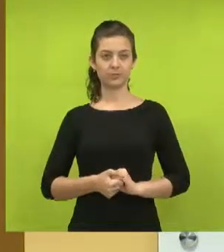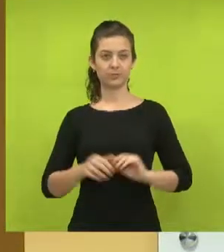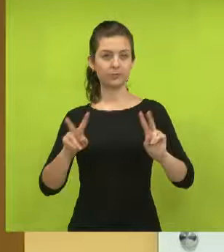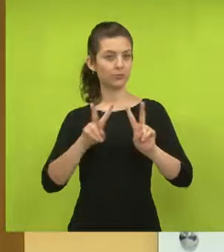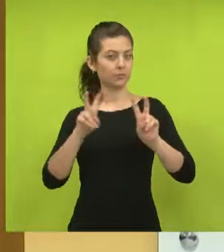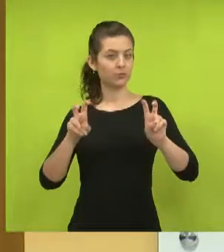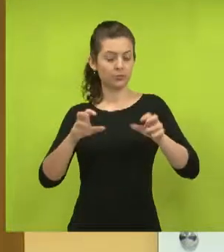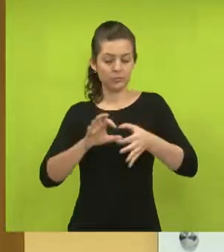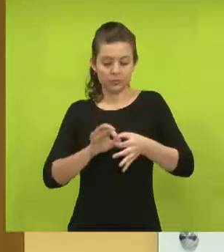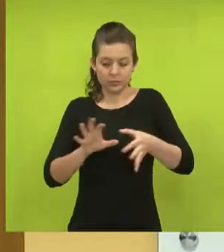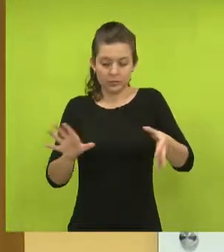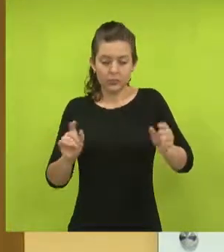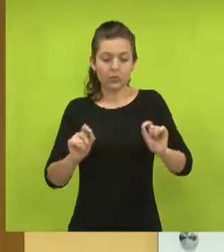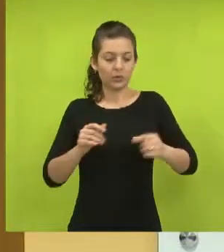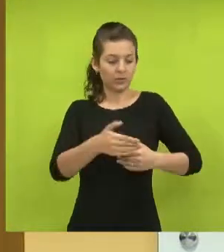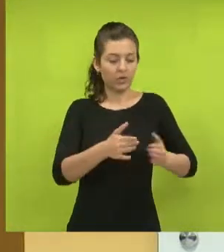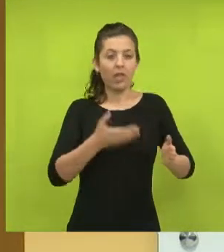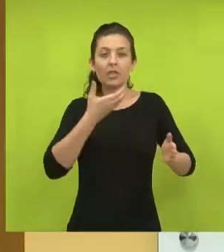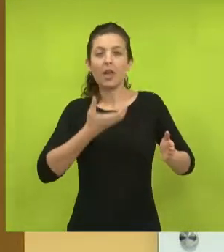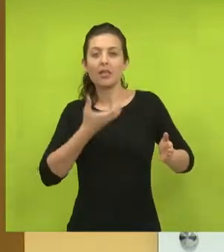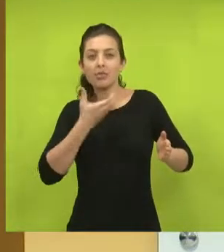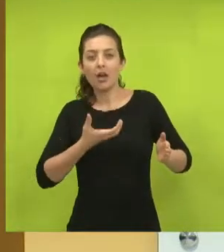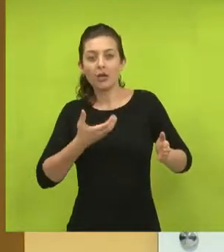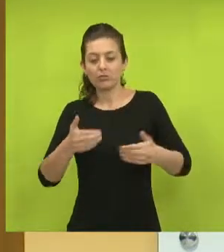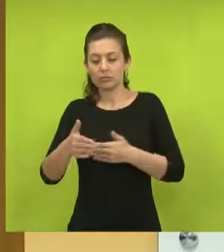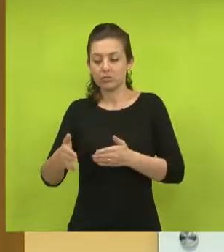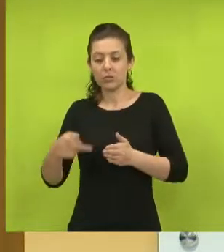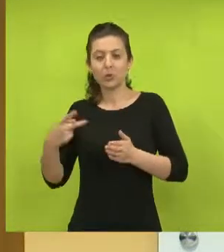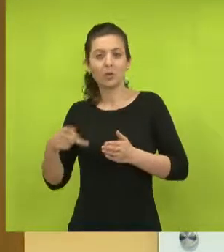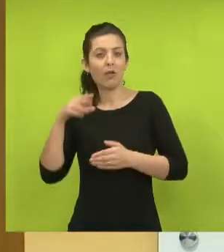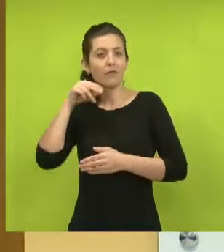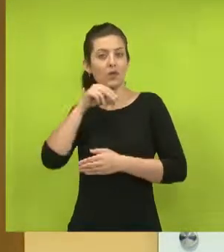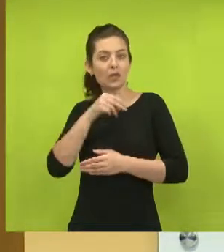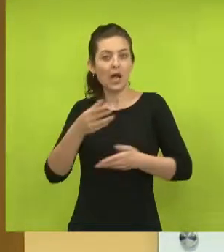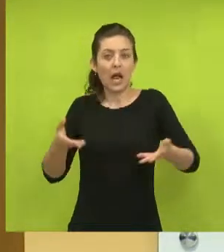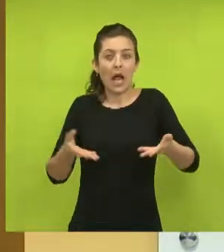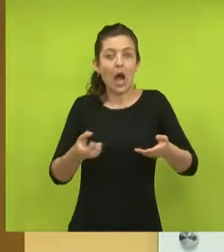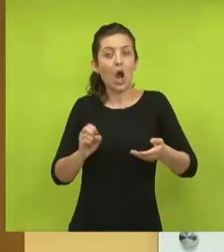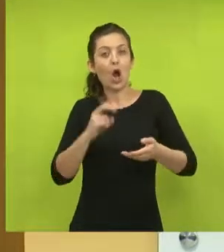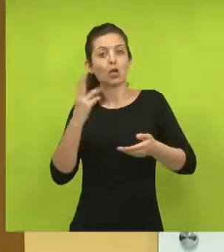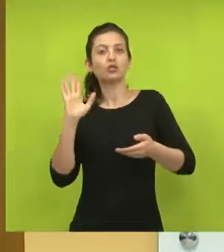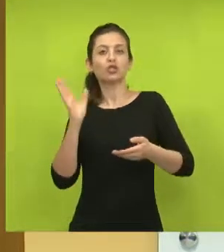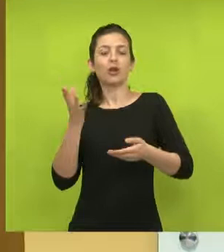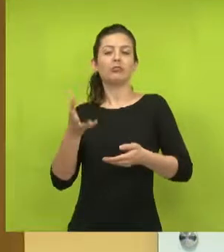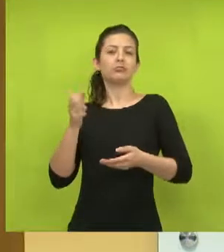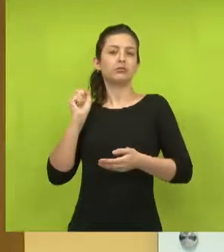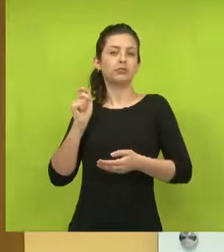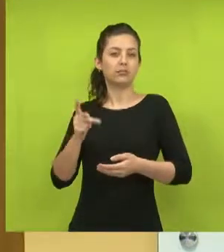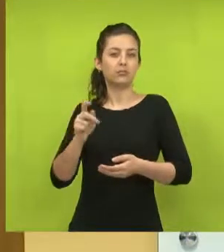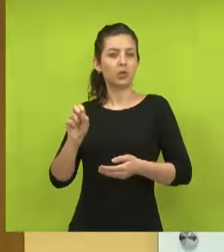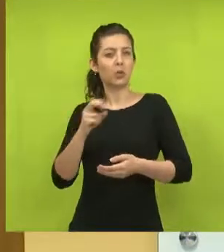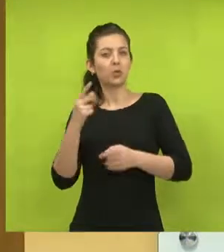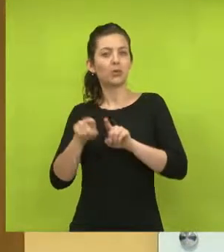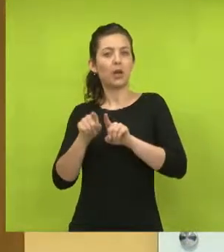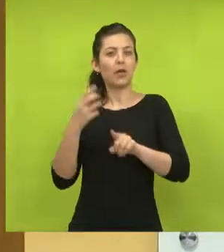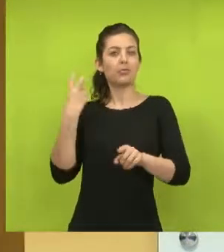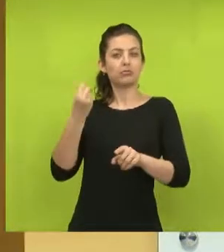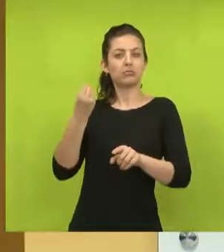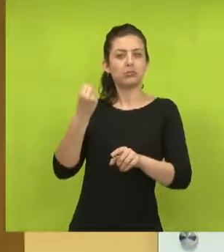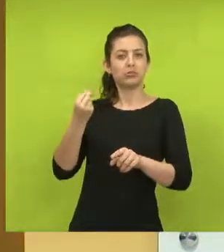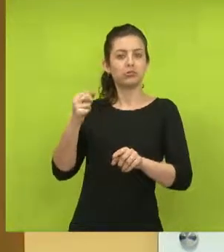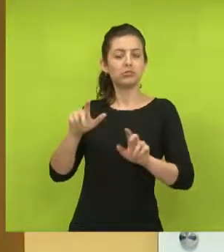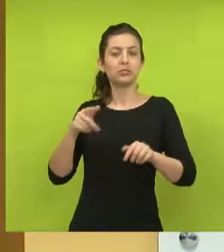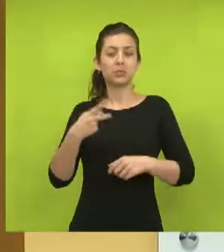à concessão de cestas de Natal aos servidores públicos ativos e inativos, aposentados e pensionistas da